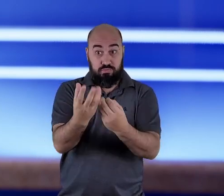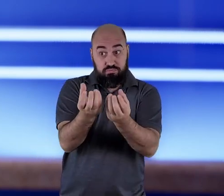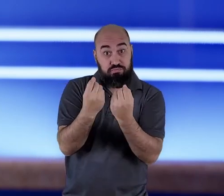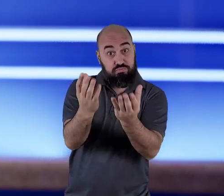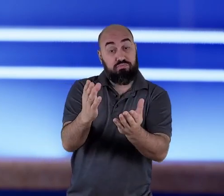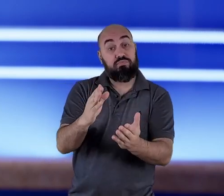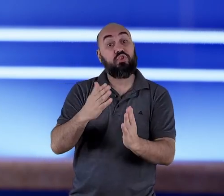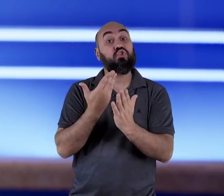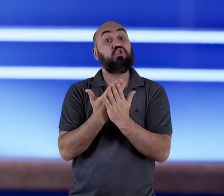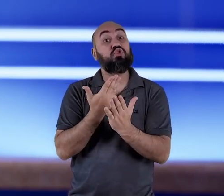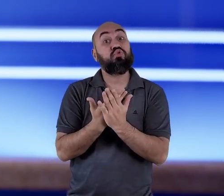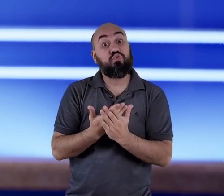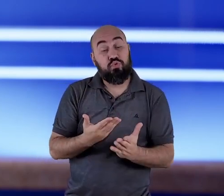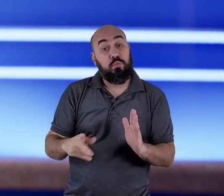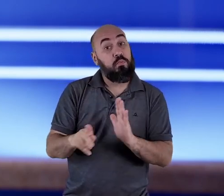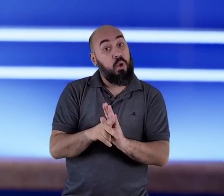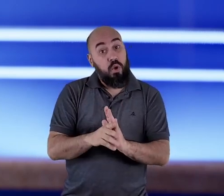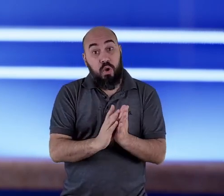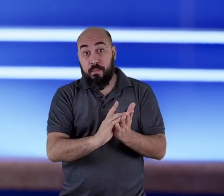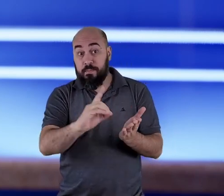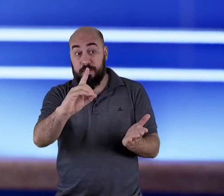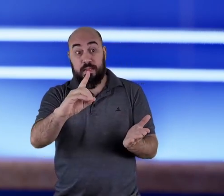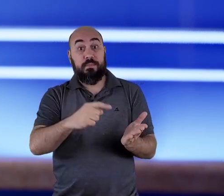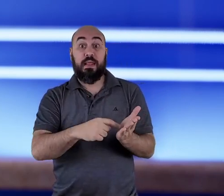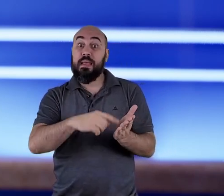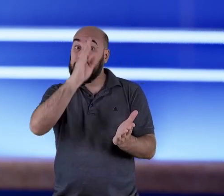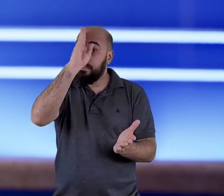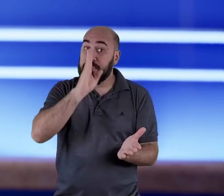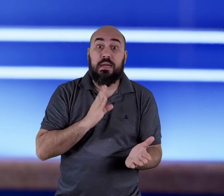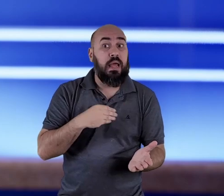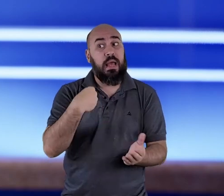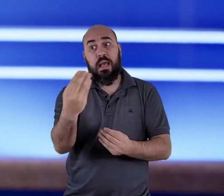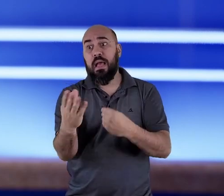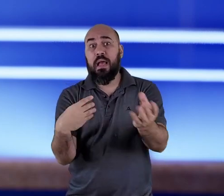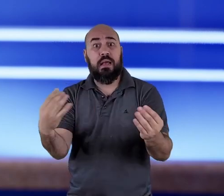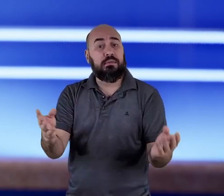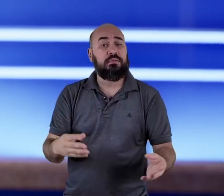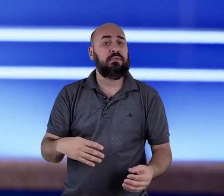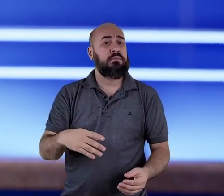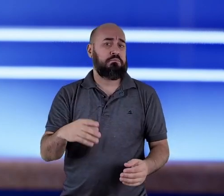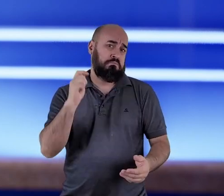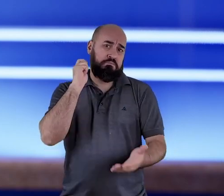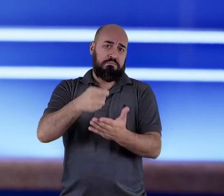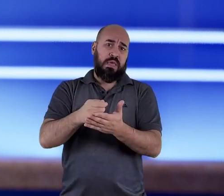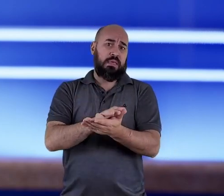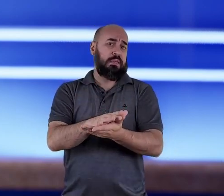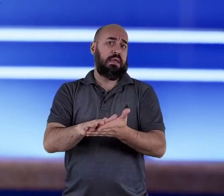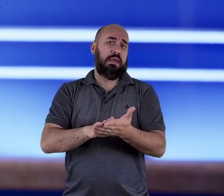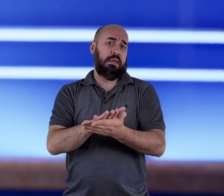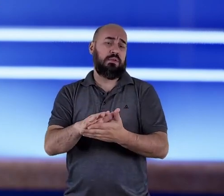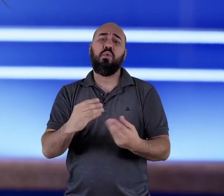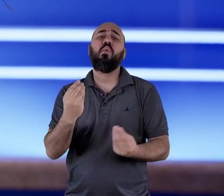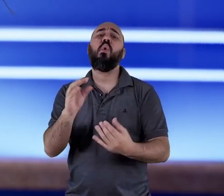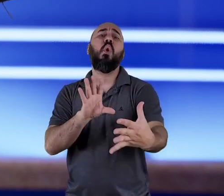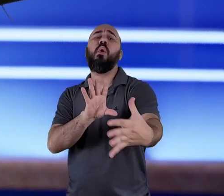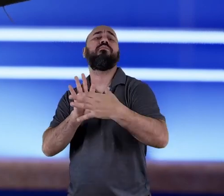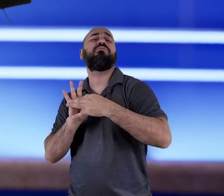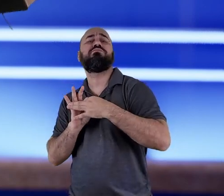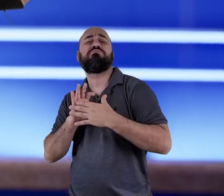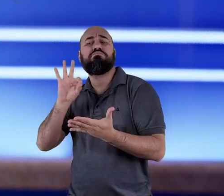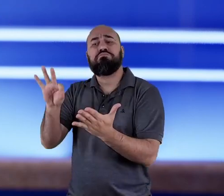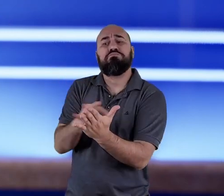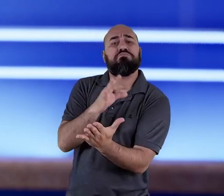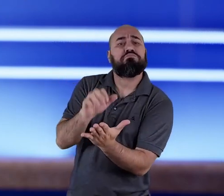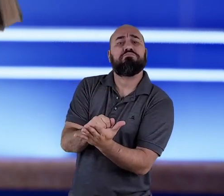são gratuitos. Você não precisa pagar nada. E para ser parte da escola bíblica, é só se